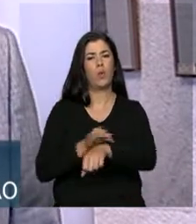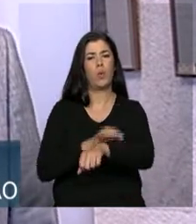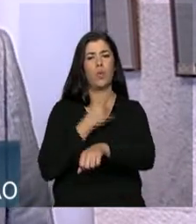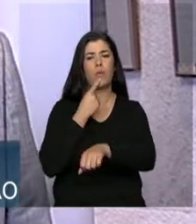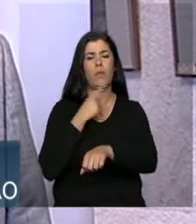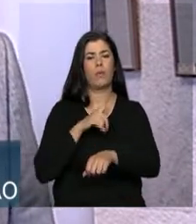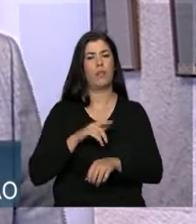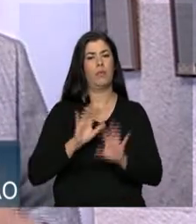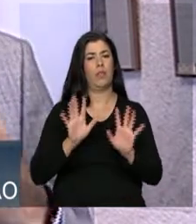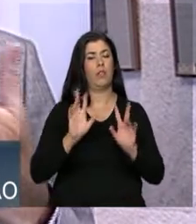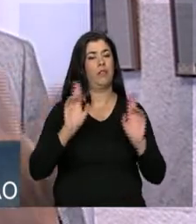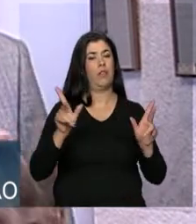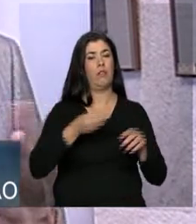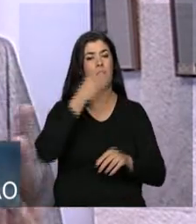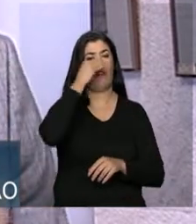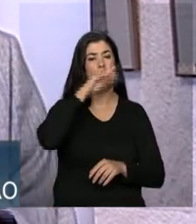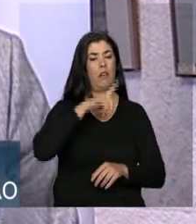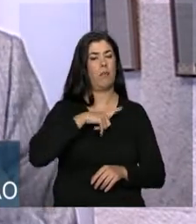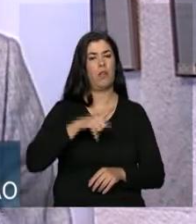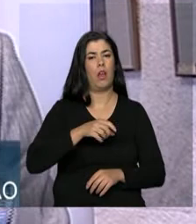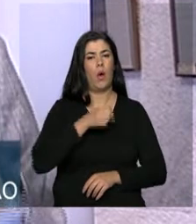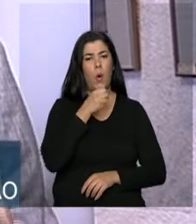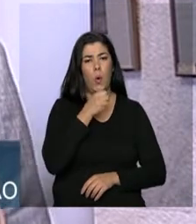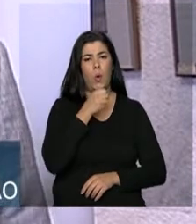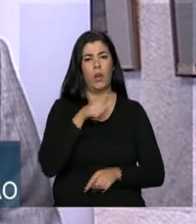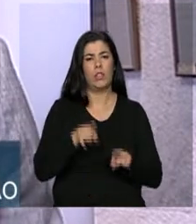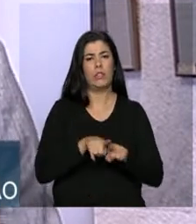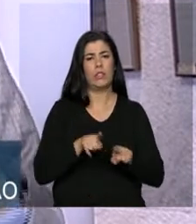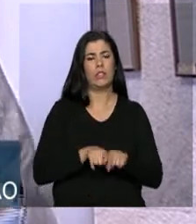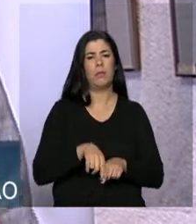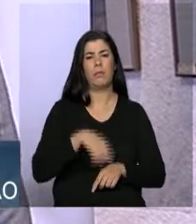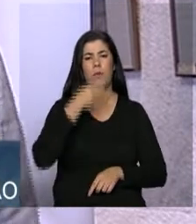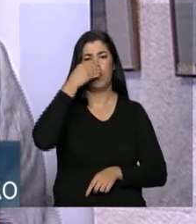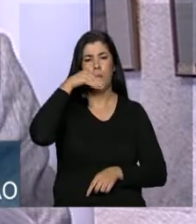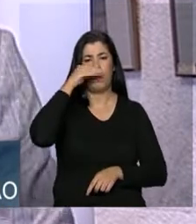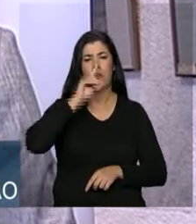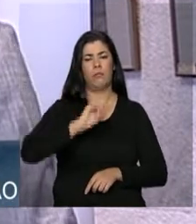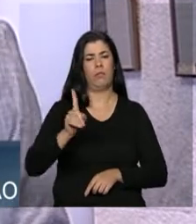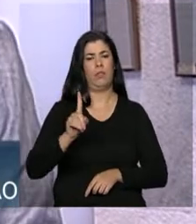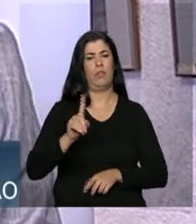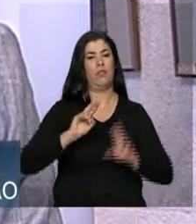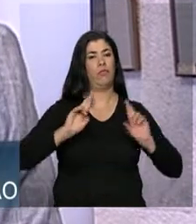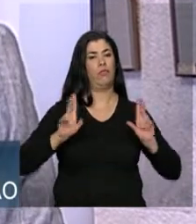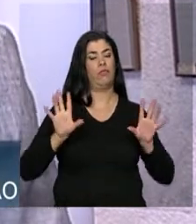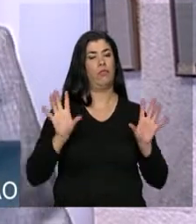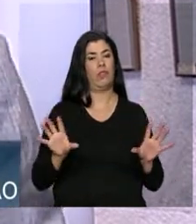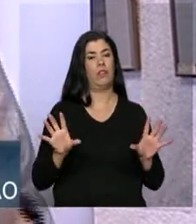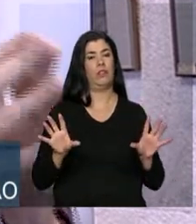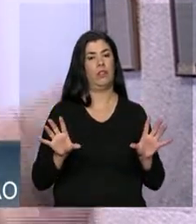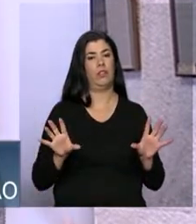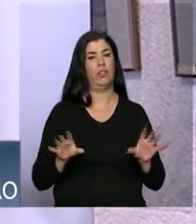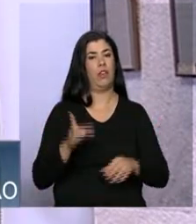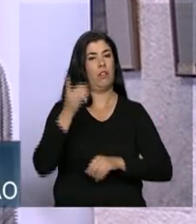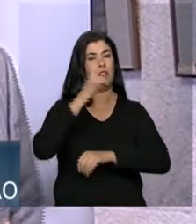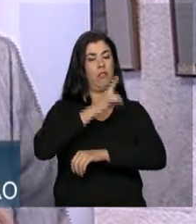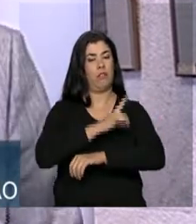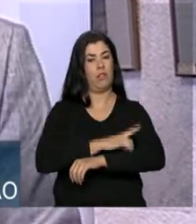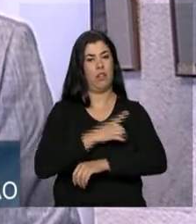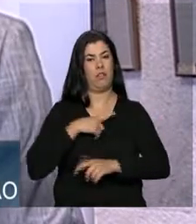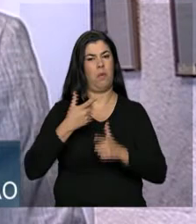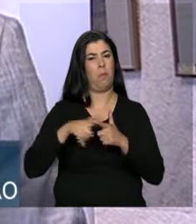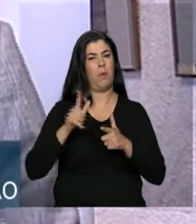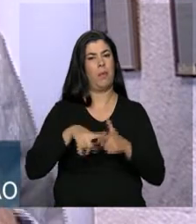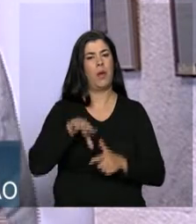nariz escorrendo, não tem tosse. É muito diferente. Dengue não tem sintoma respiratório. Resfriado comum